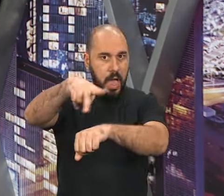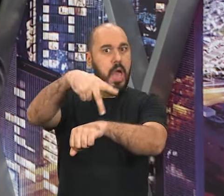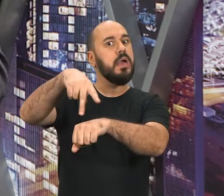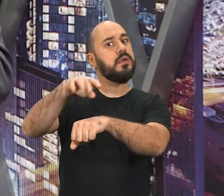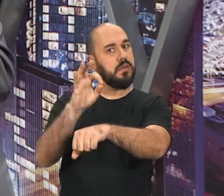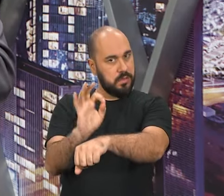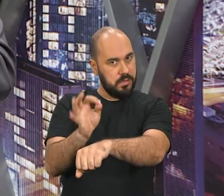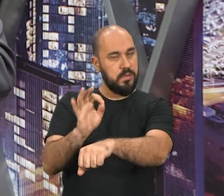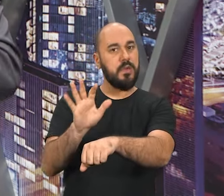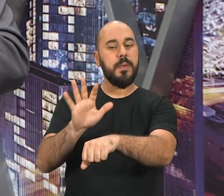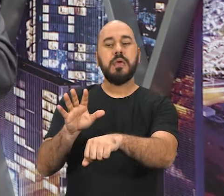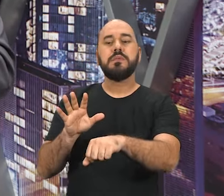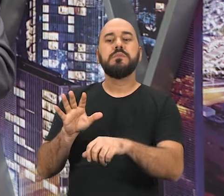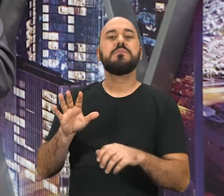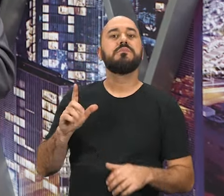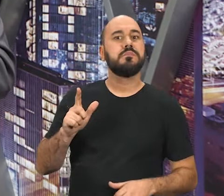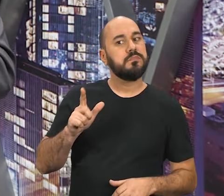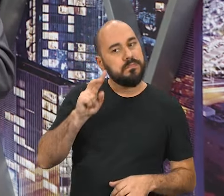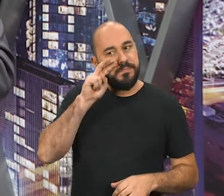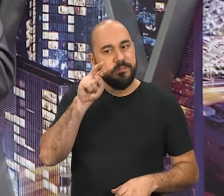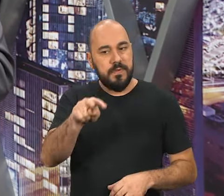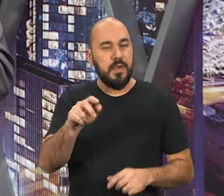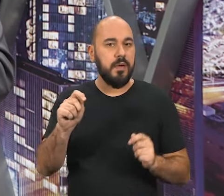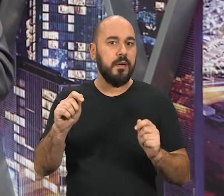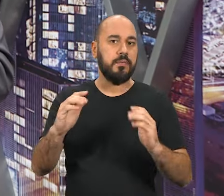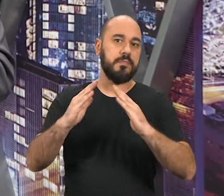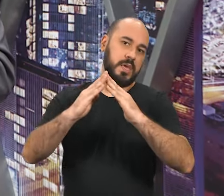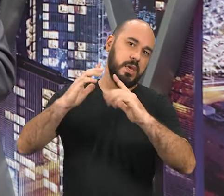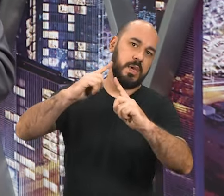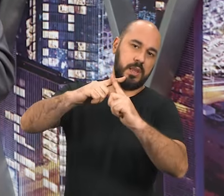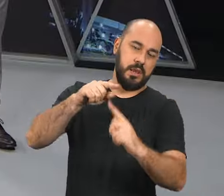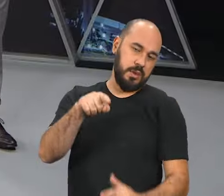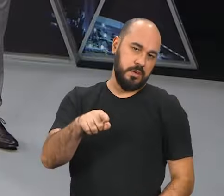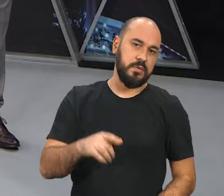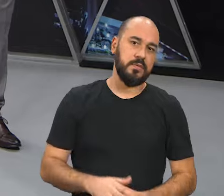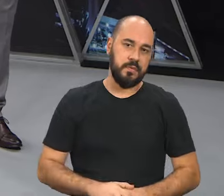ou você pode olhar para ele como uma igreja. Entendeu?